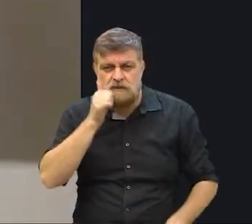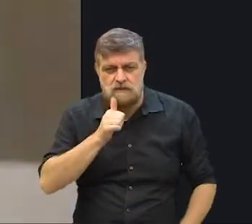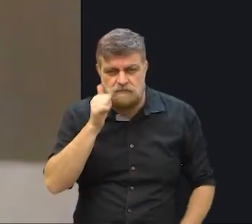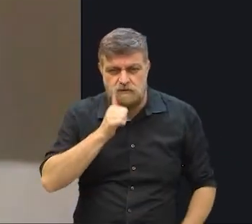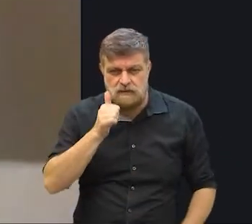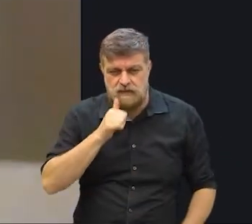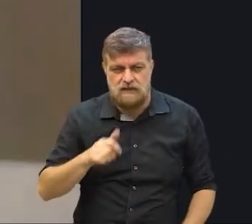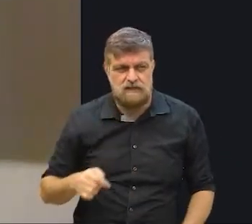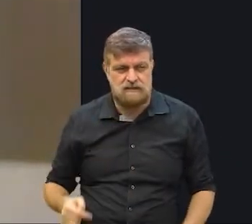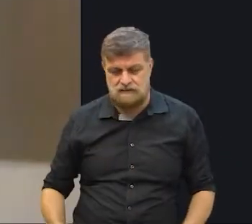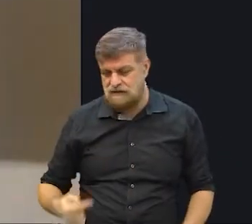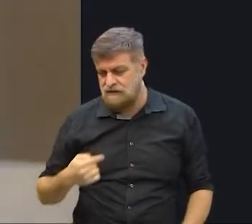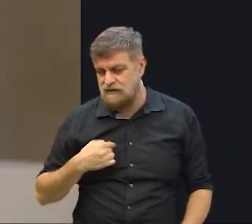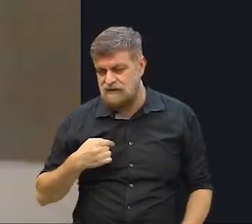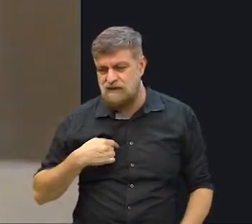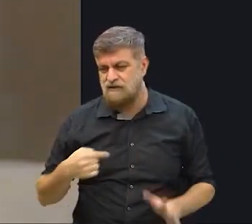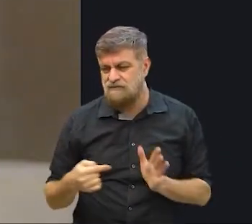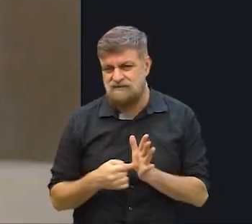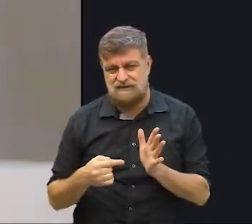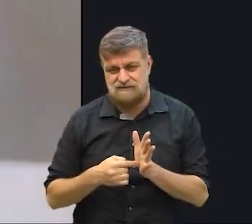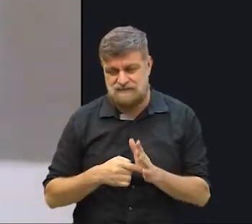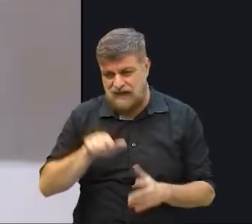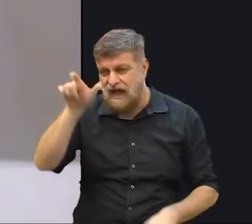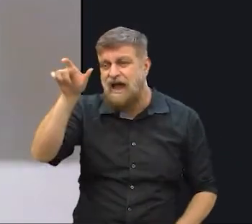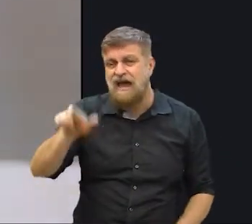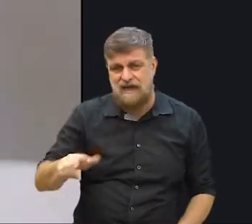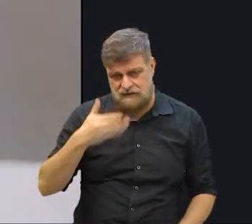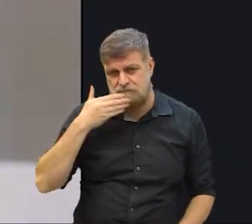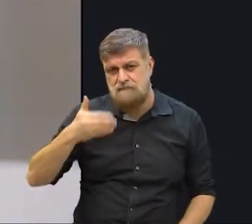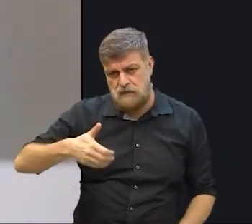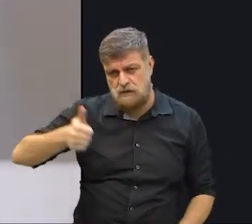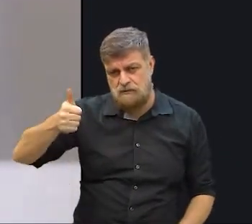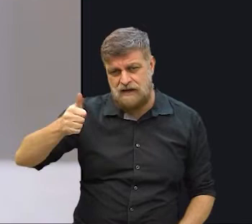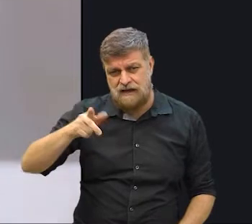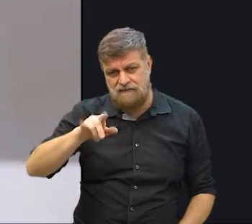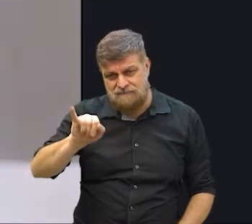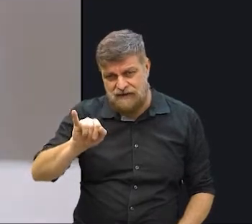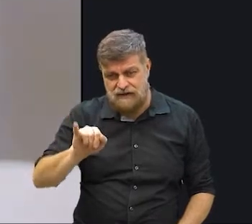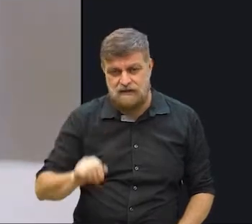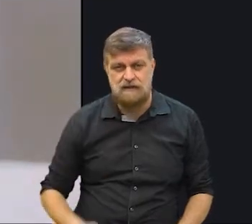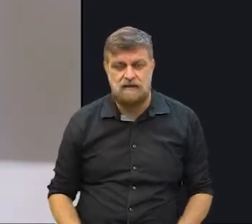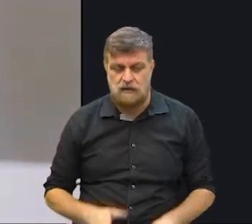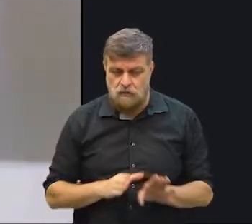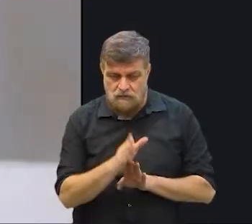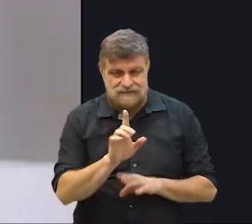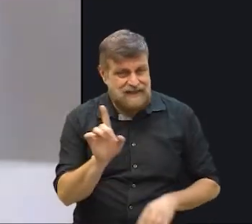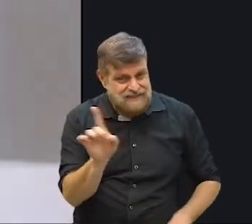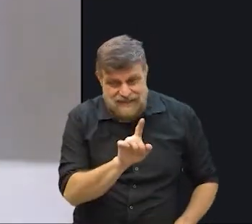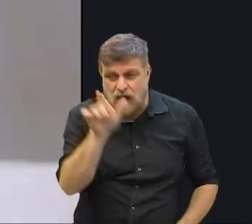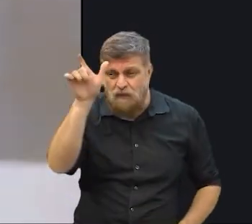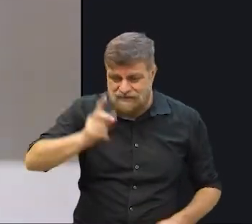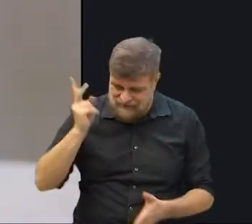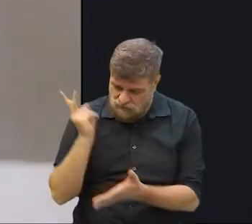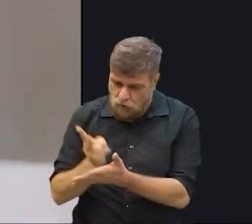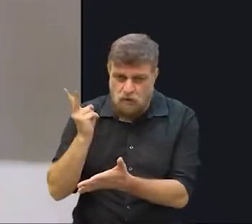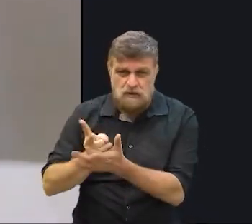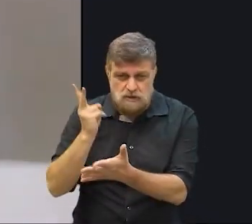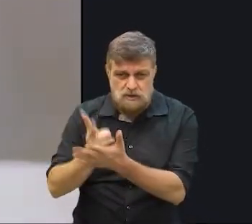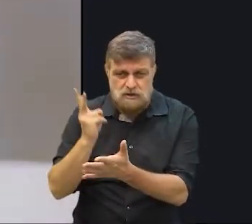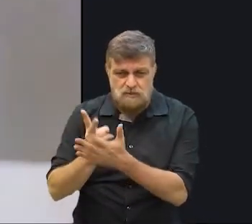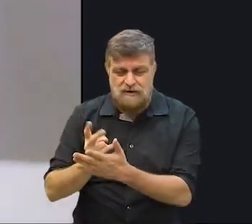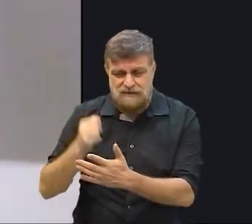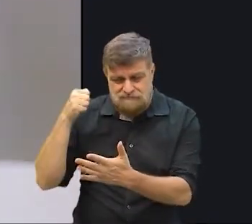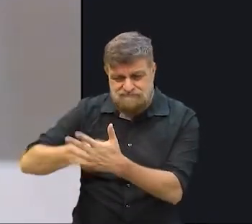por isso que muitas mulheres, como disse o Marcelo, falam assim, não vou denunciar porque eu acho que ele vai consertar. Não vai,